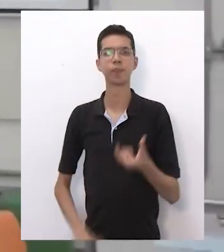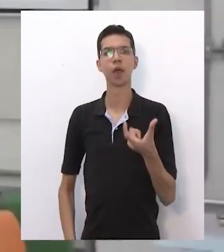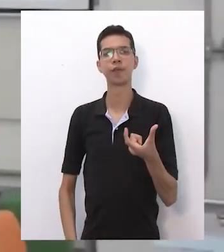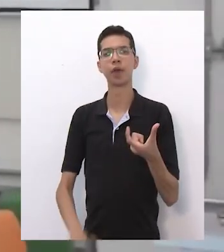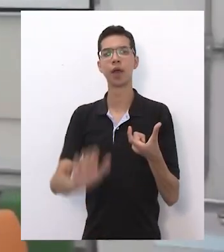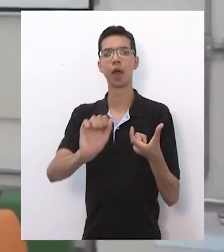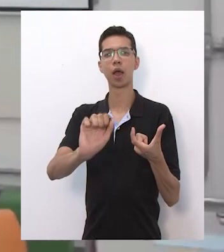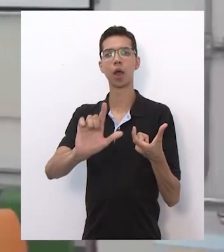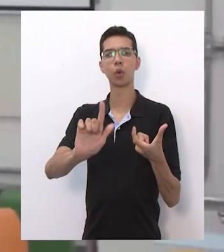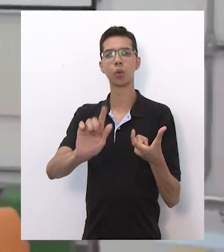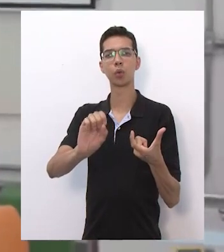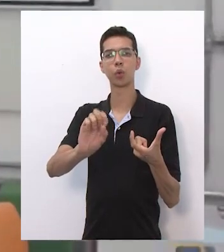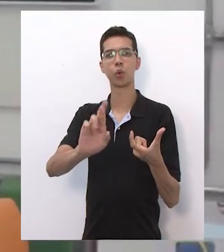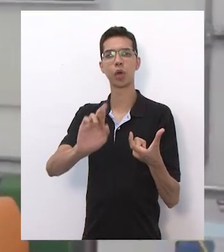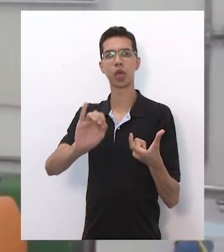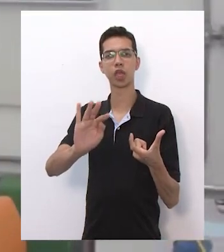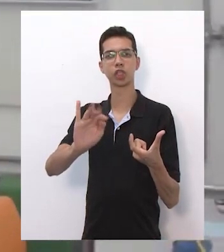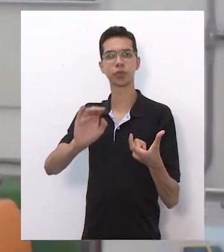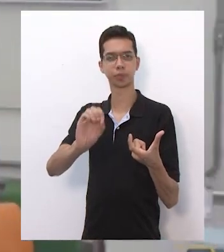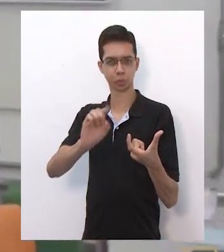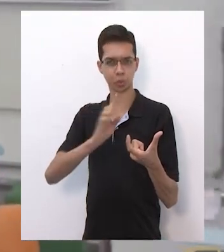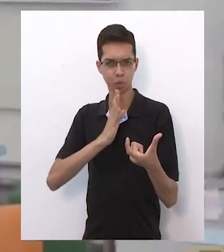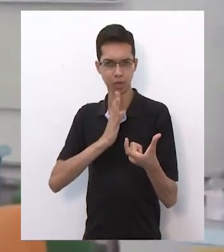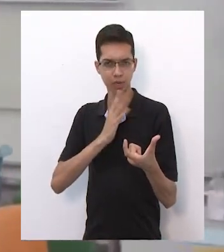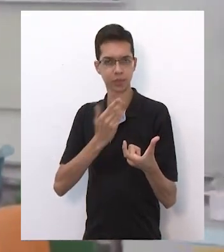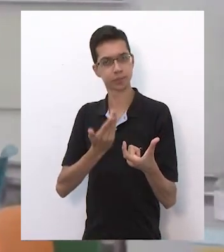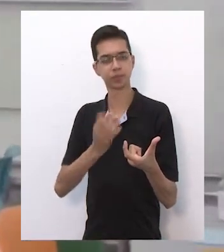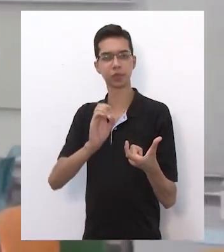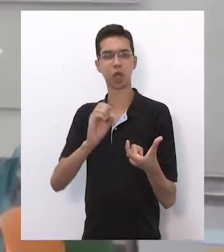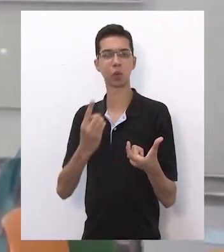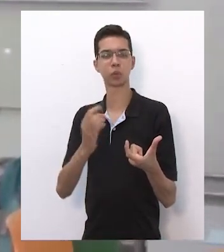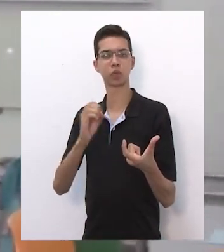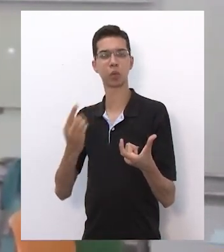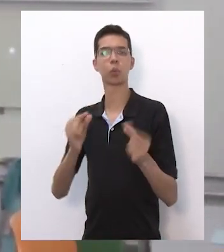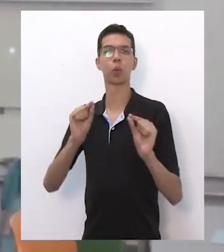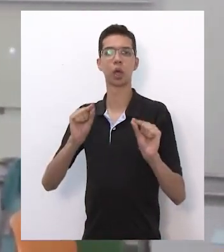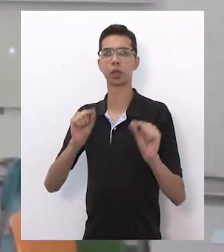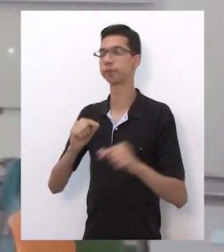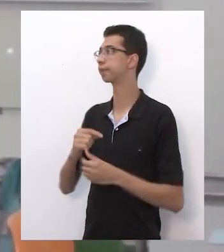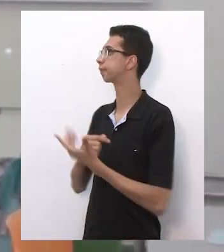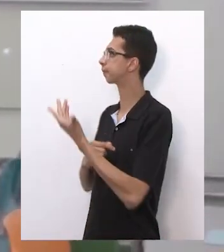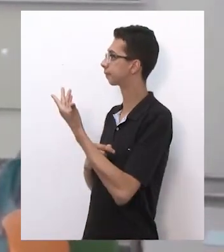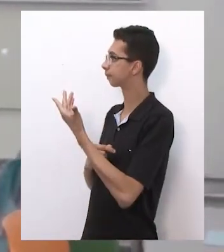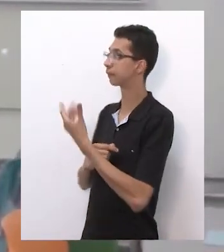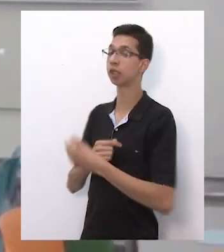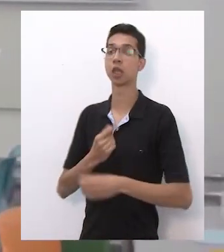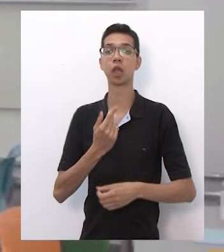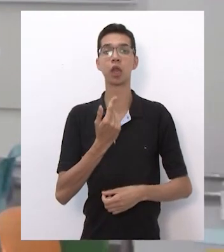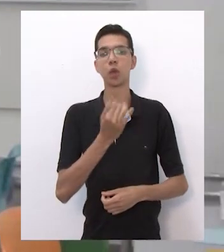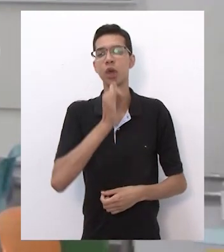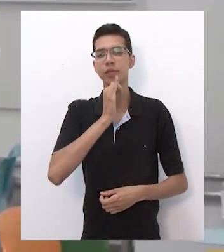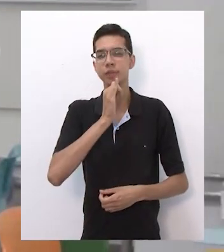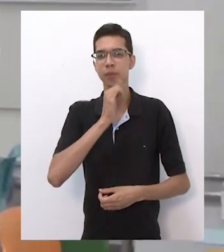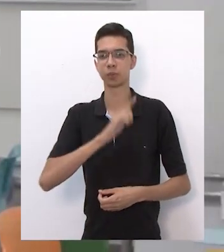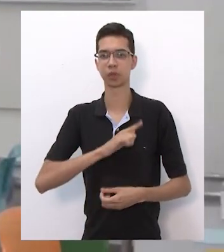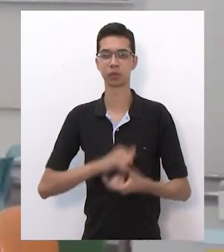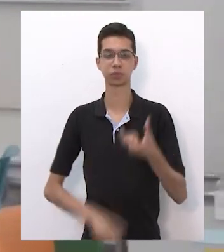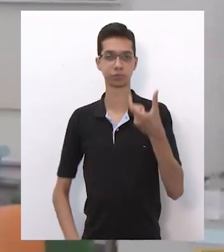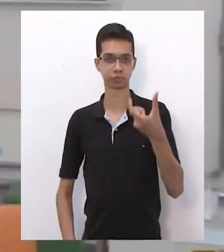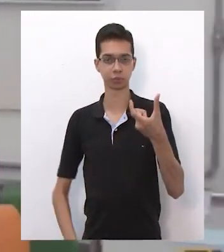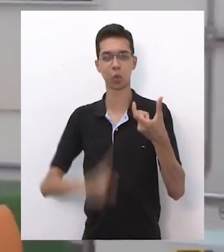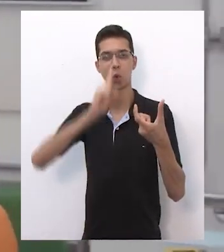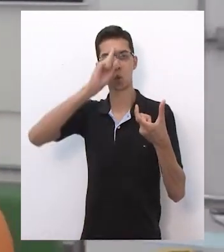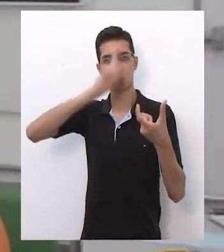gente conhece de fato. O algoritmo nada mais é que um bloco de comandos. Então, aqui eu tenho um bloco de